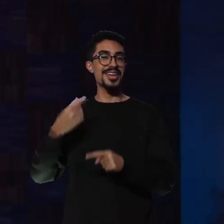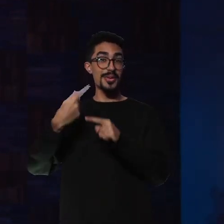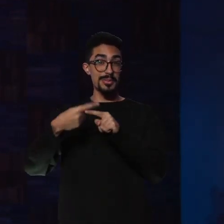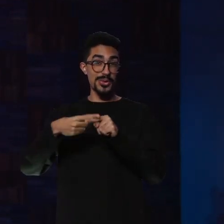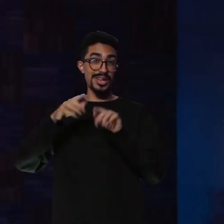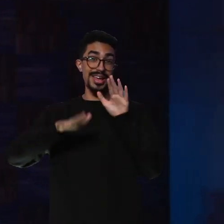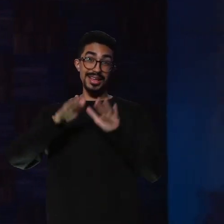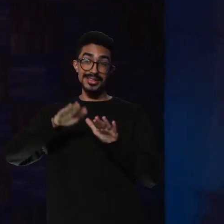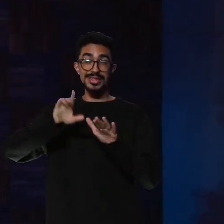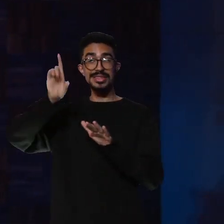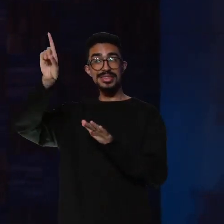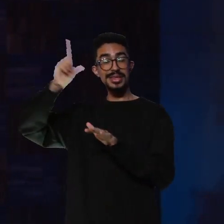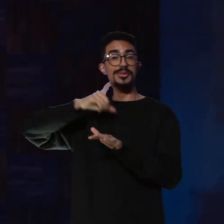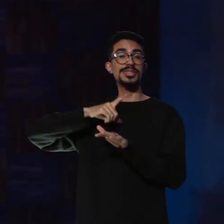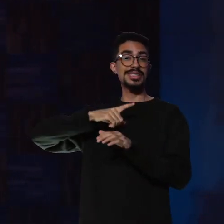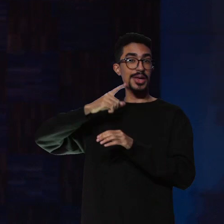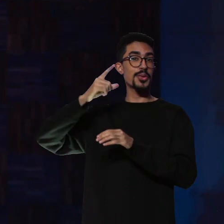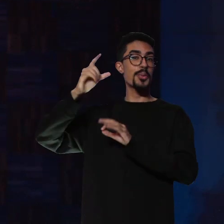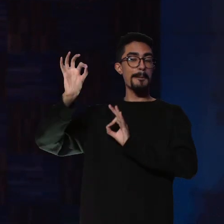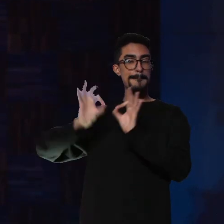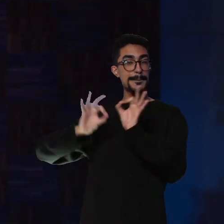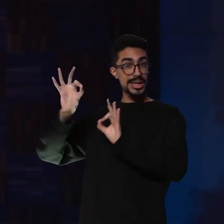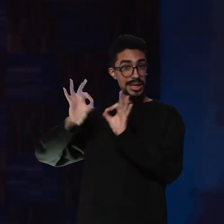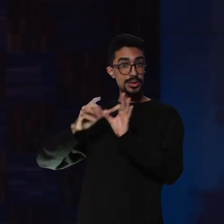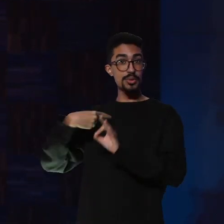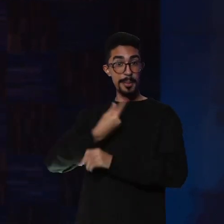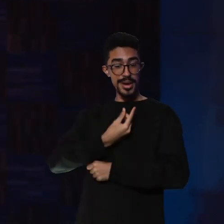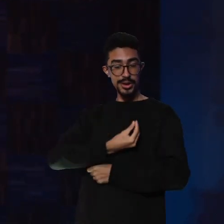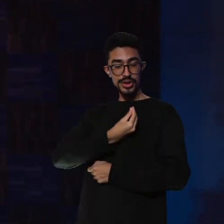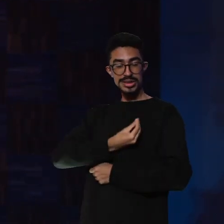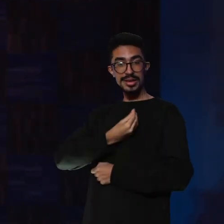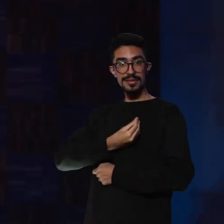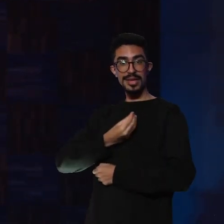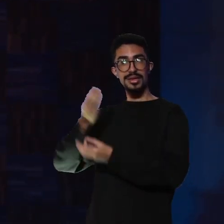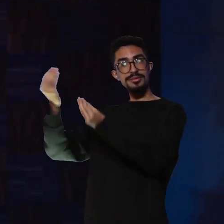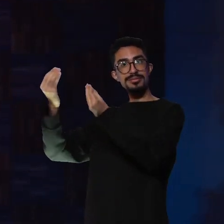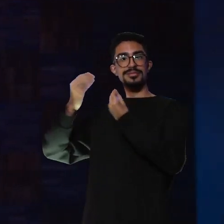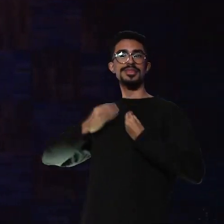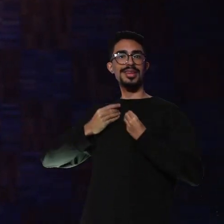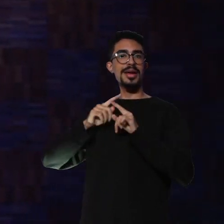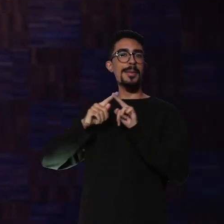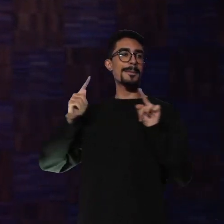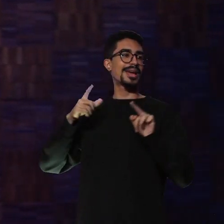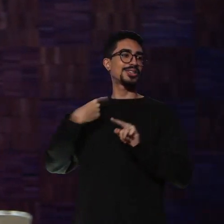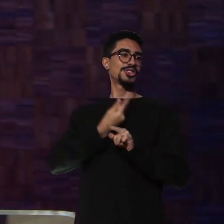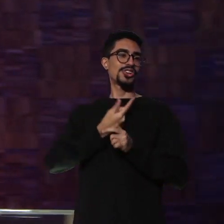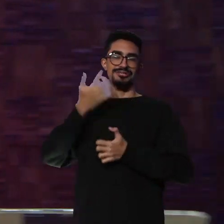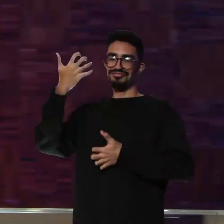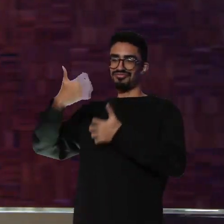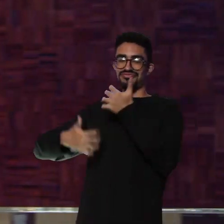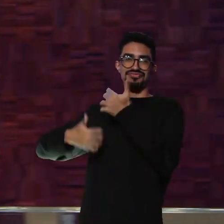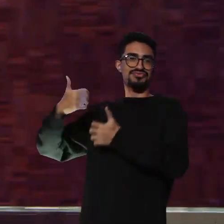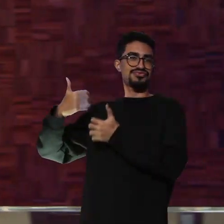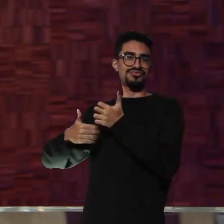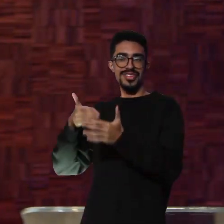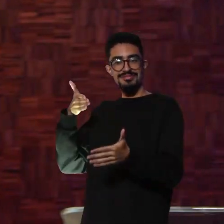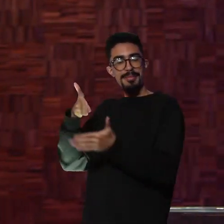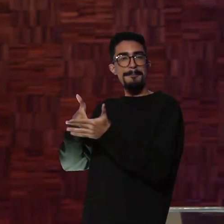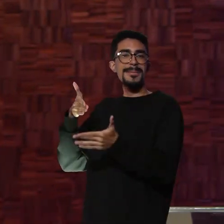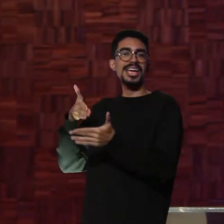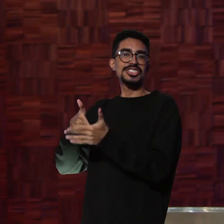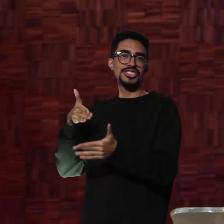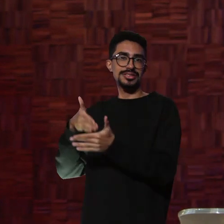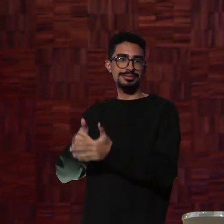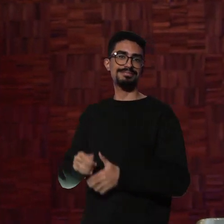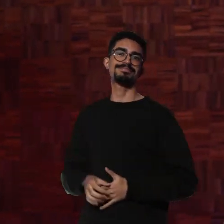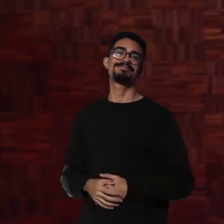gente? Várias vezes já, mas a gente aprende. E sabe, muitas vezes uma das grandes dificuldades que nós